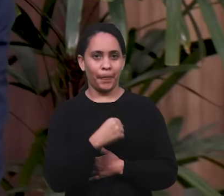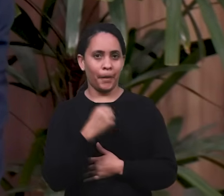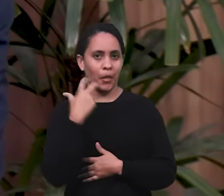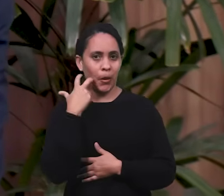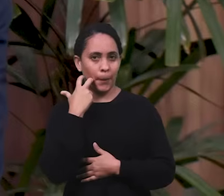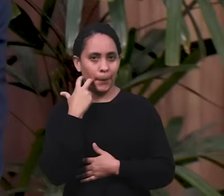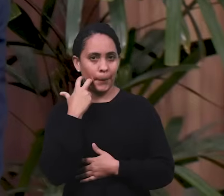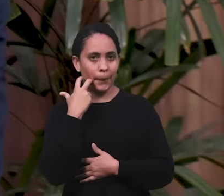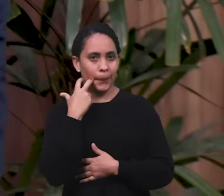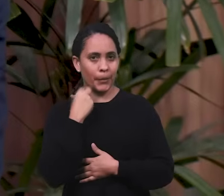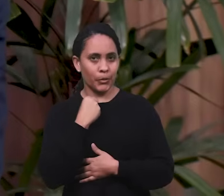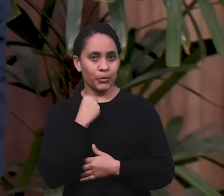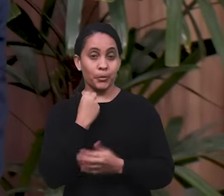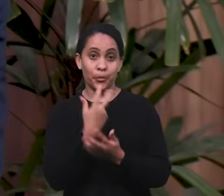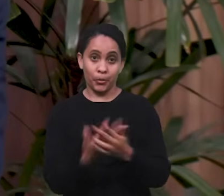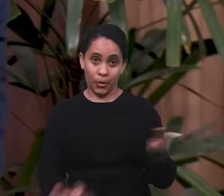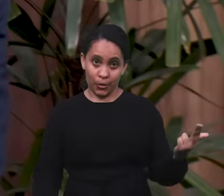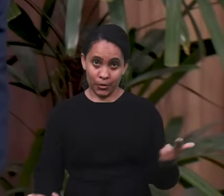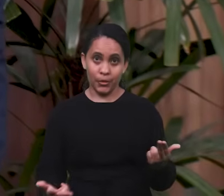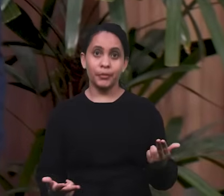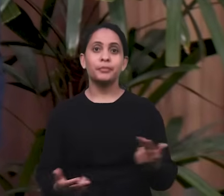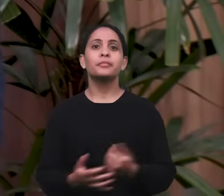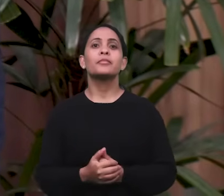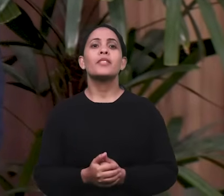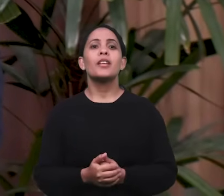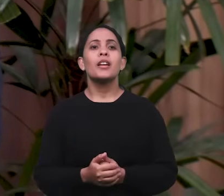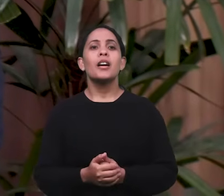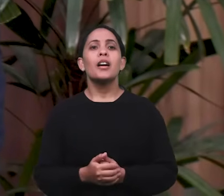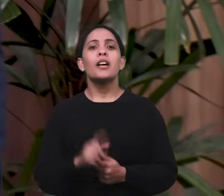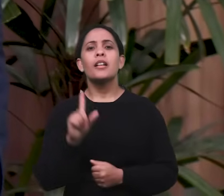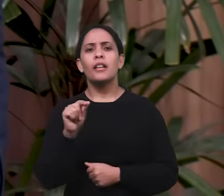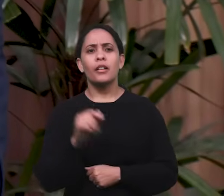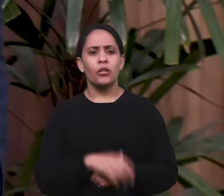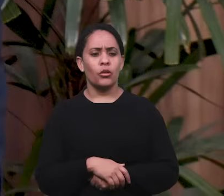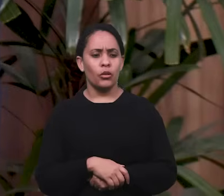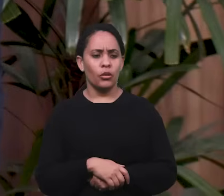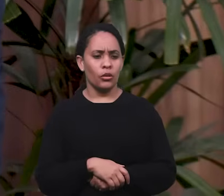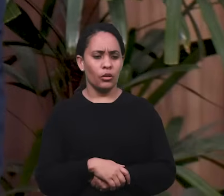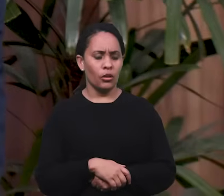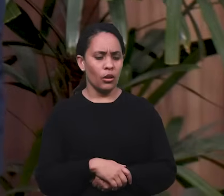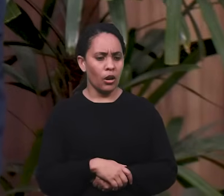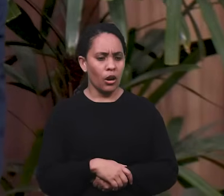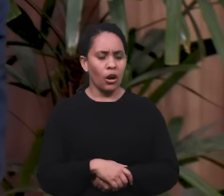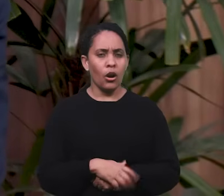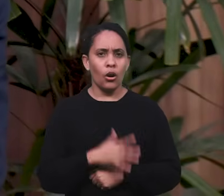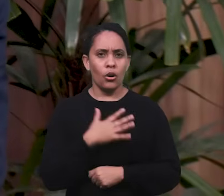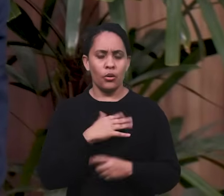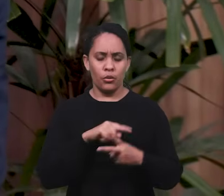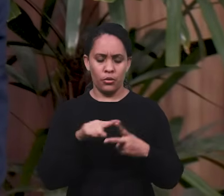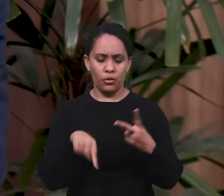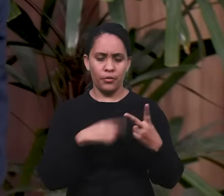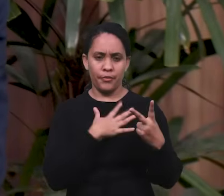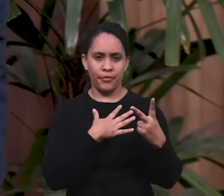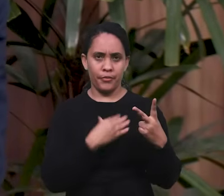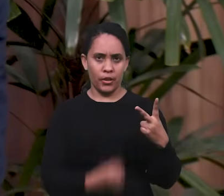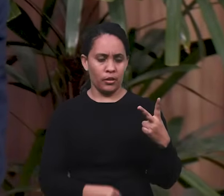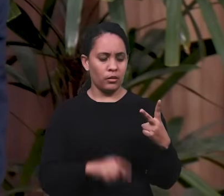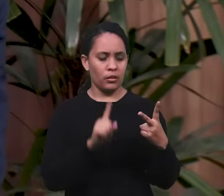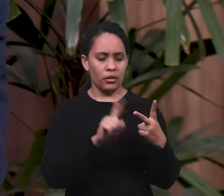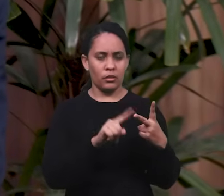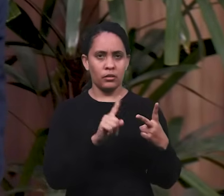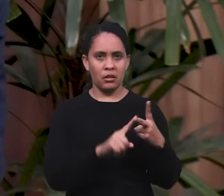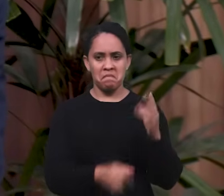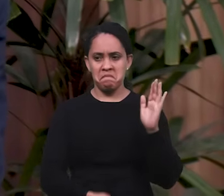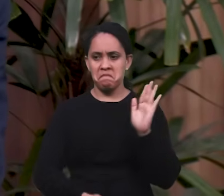ali o mais velho tem também uma crise de ciúmes, né? Sim. Quando ele chega, quer dizer, o outro gastou tudo do pai, o outro foi um